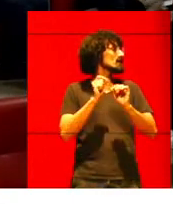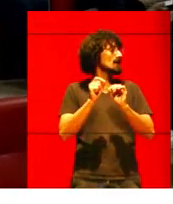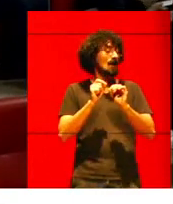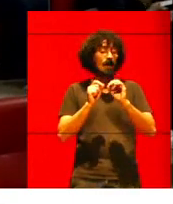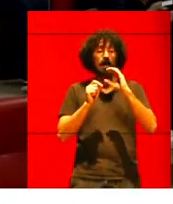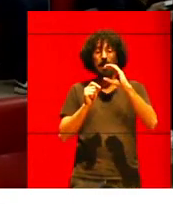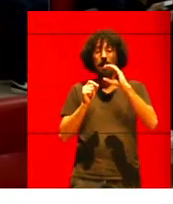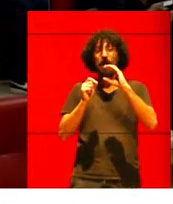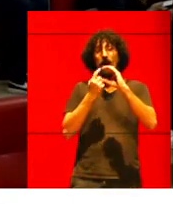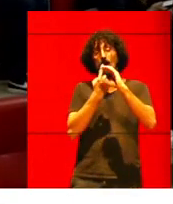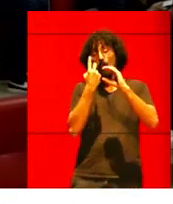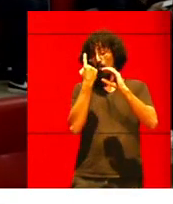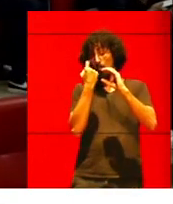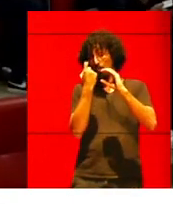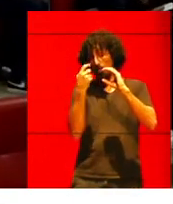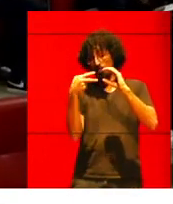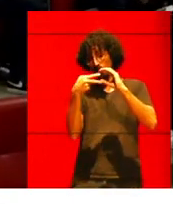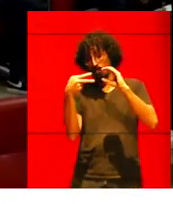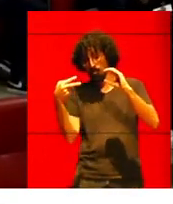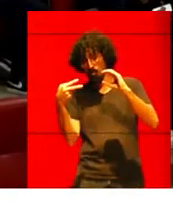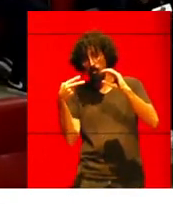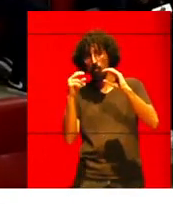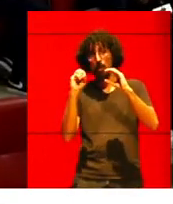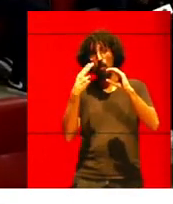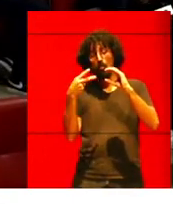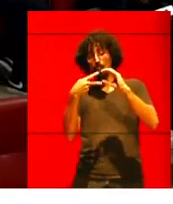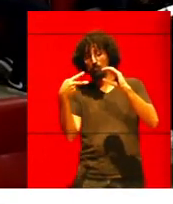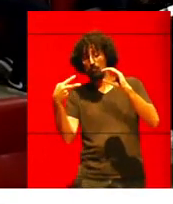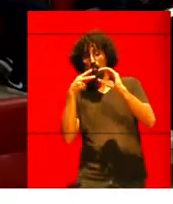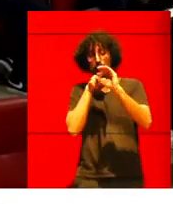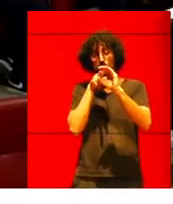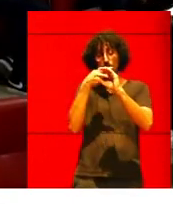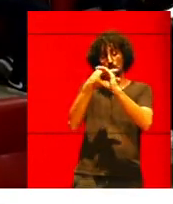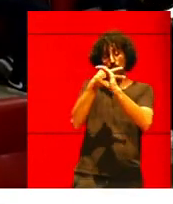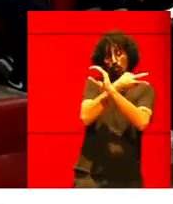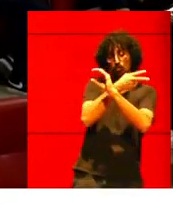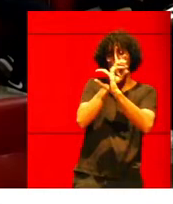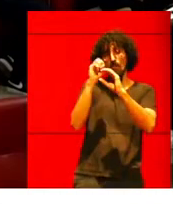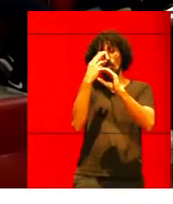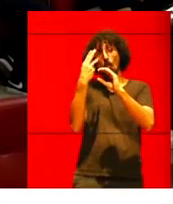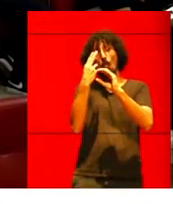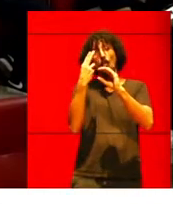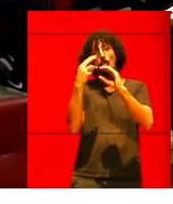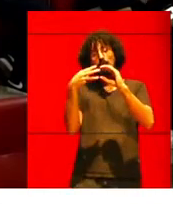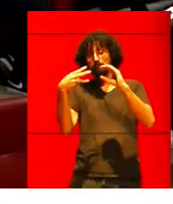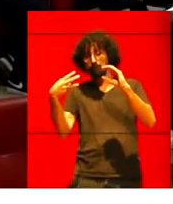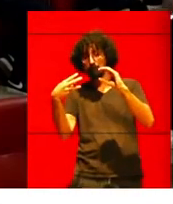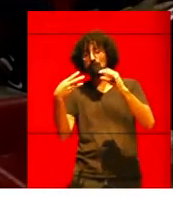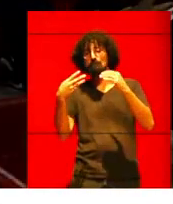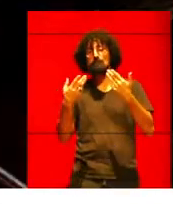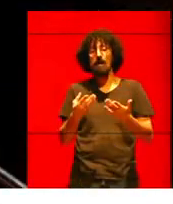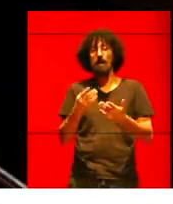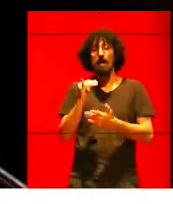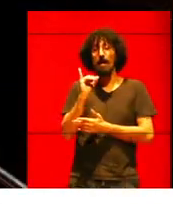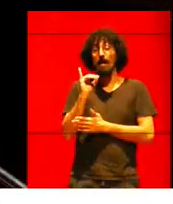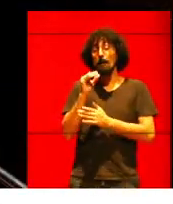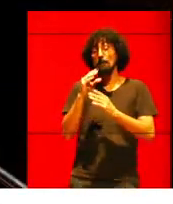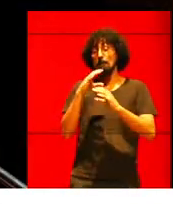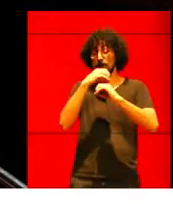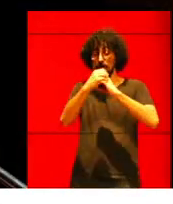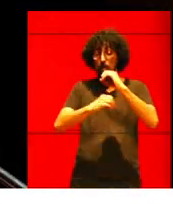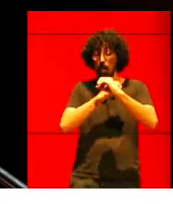Possui uma ligação dupla, ou duas, ou uma ligação tripla? Exatamente. As insaturações, ou as moléculas